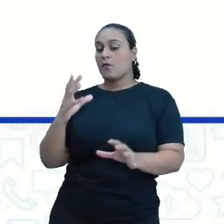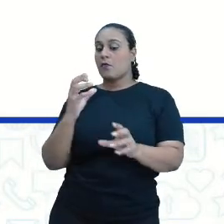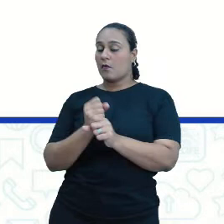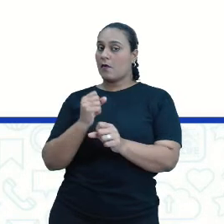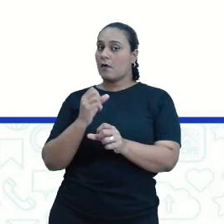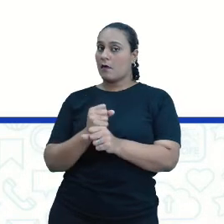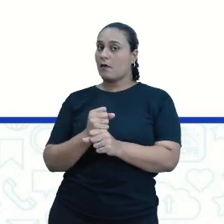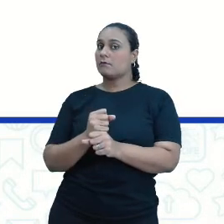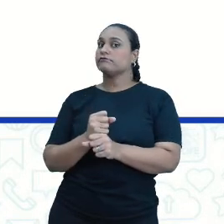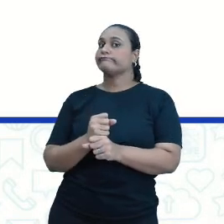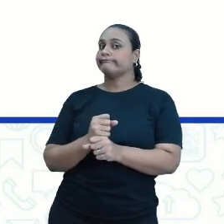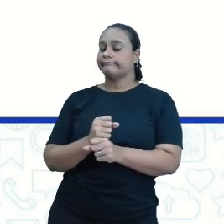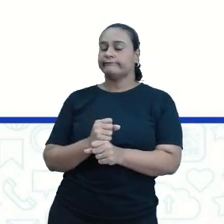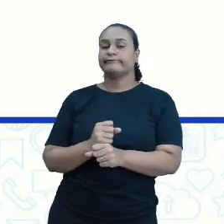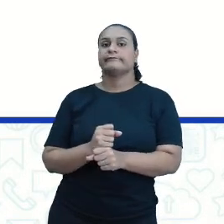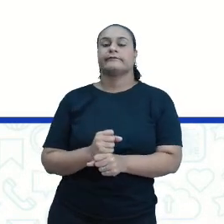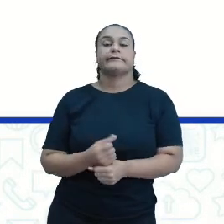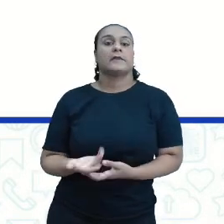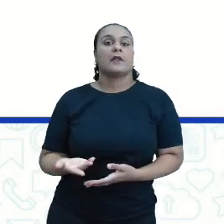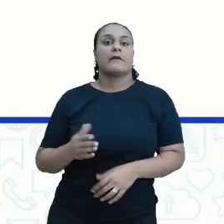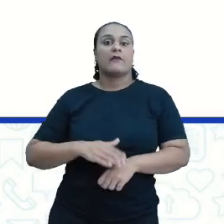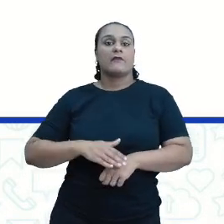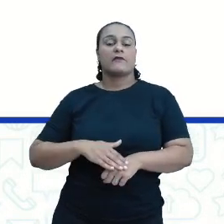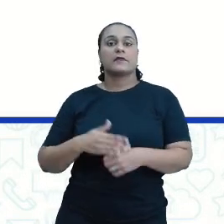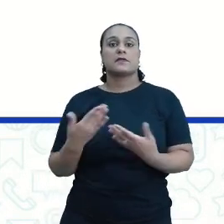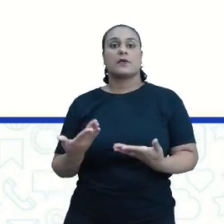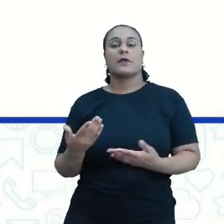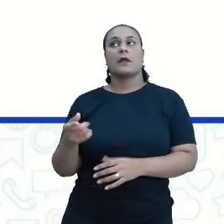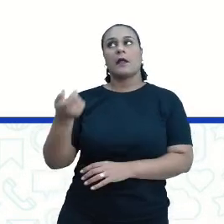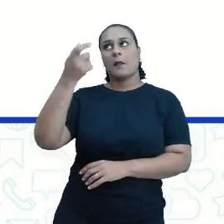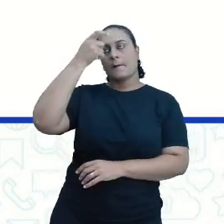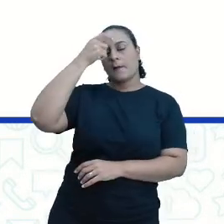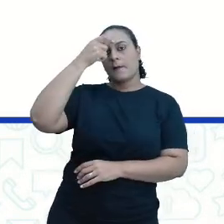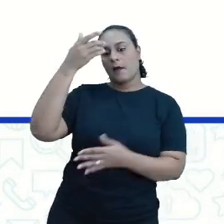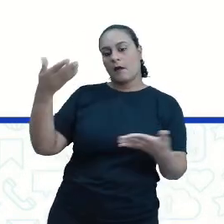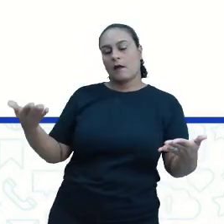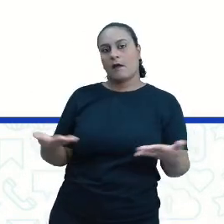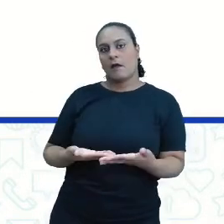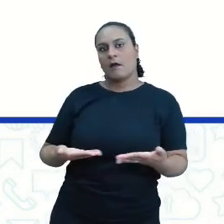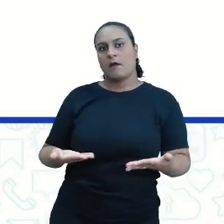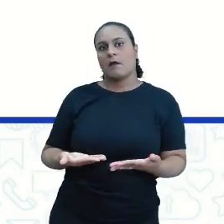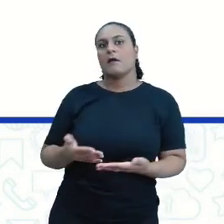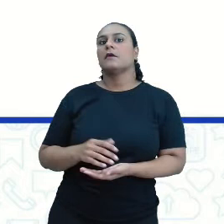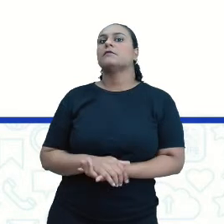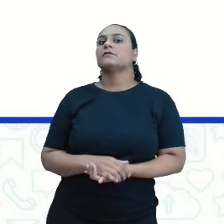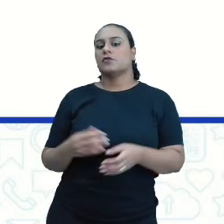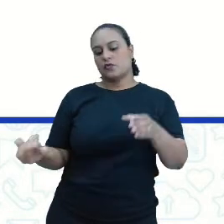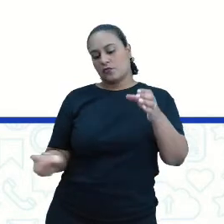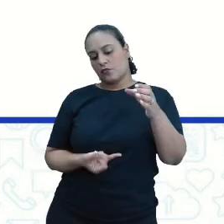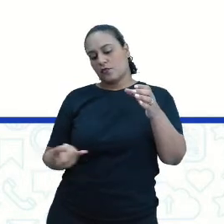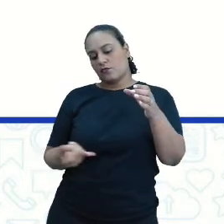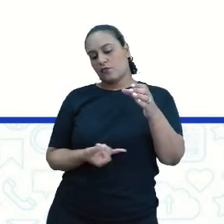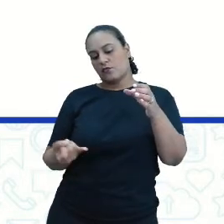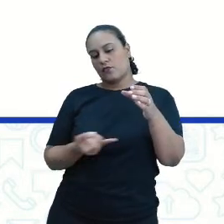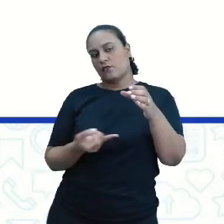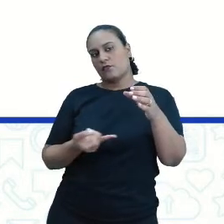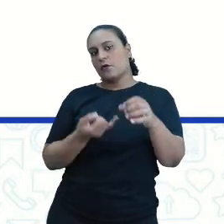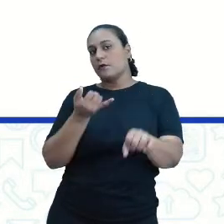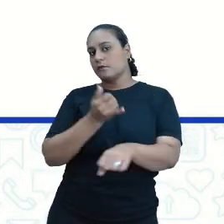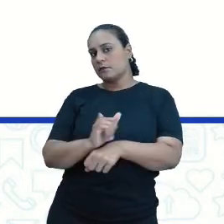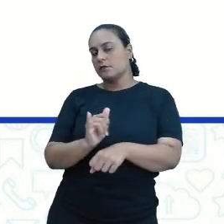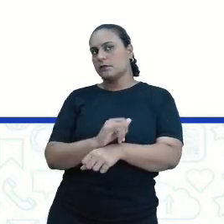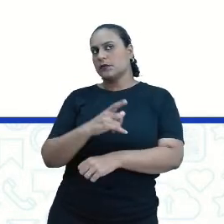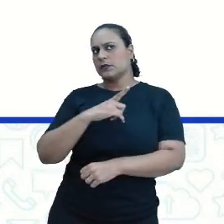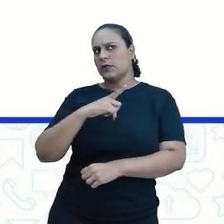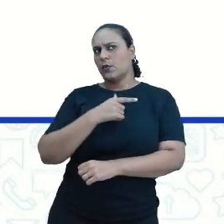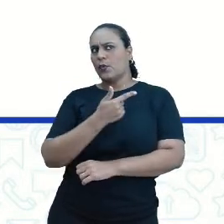determinar, ele está baseado nesse raciocínio que eu trouxe na aula de hoje, desses fatiamentos, tá certo? Existem outras maneiras